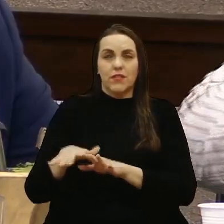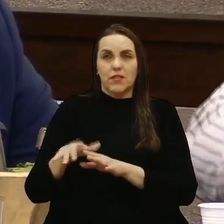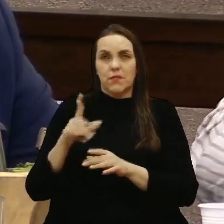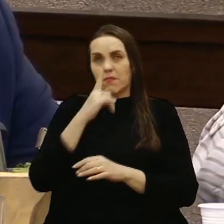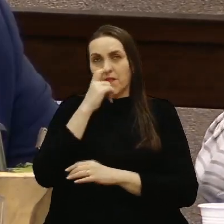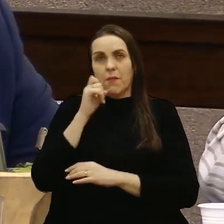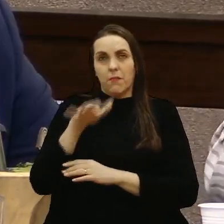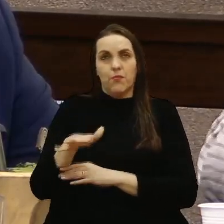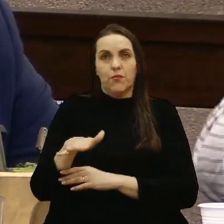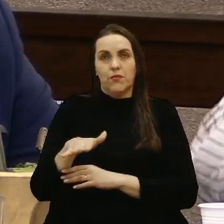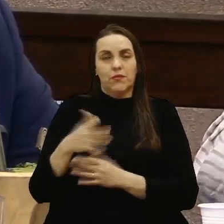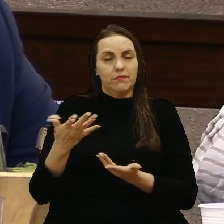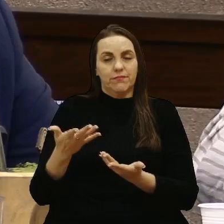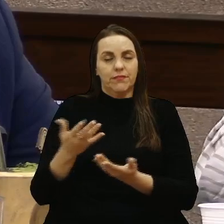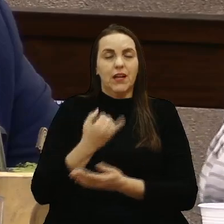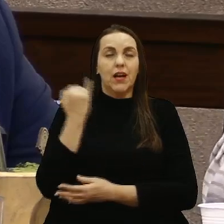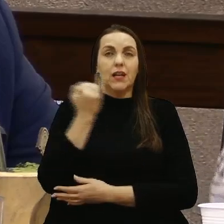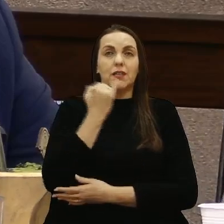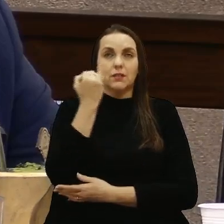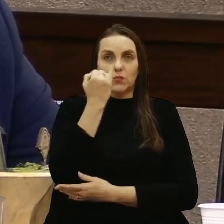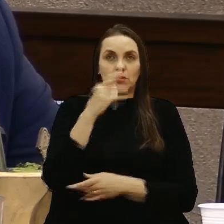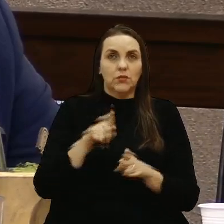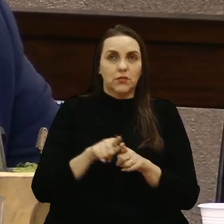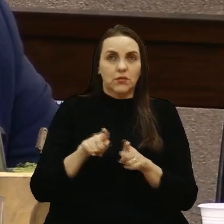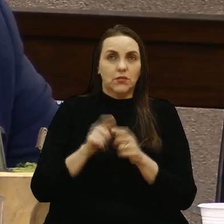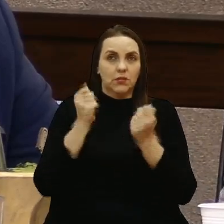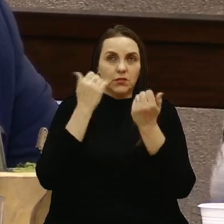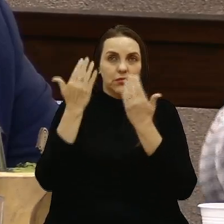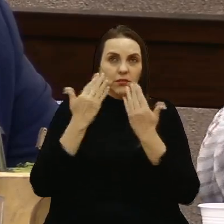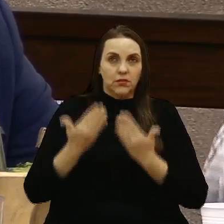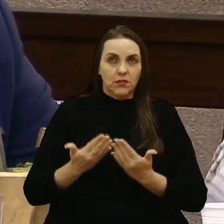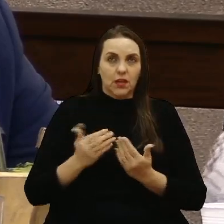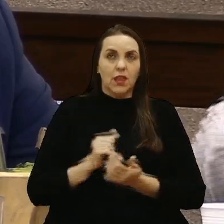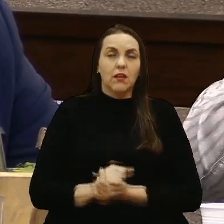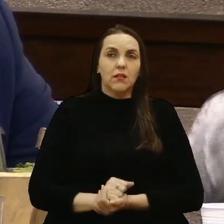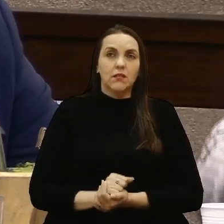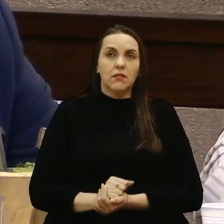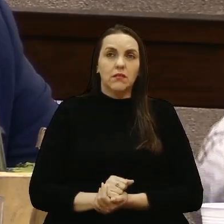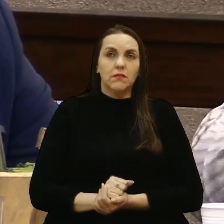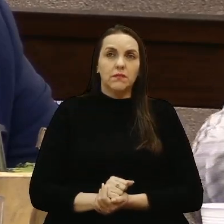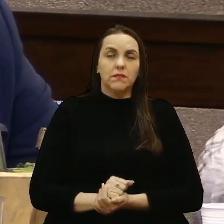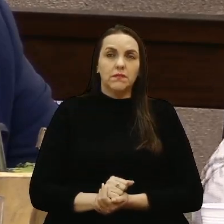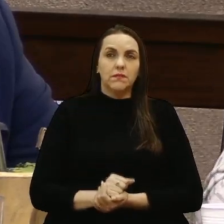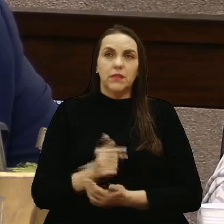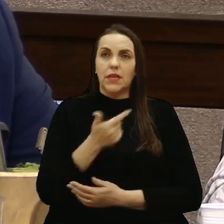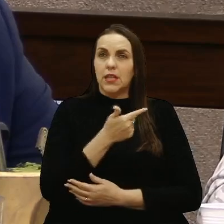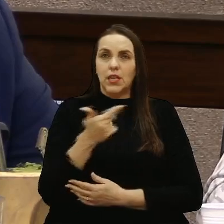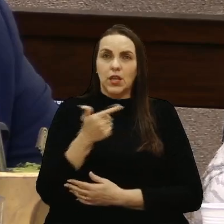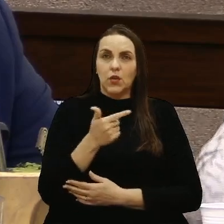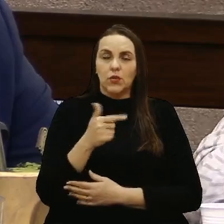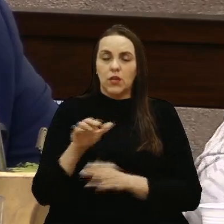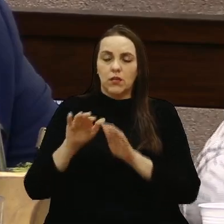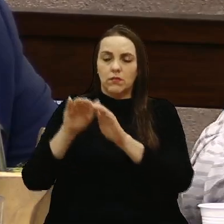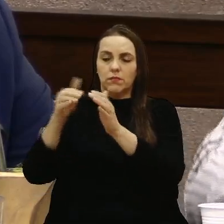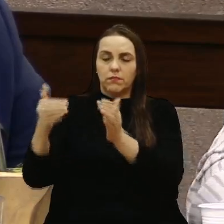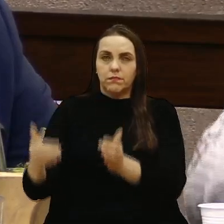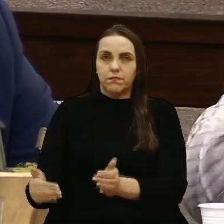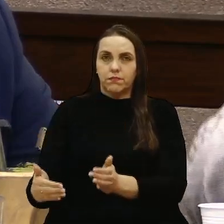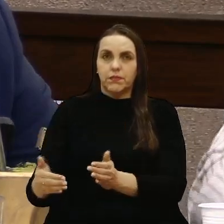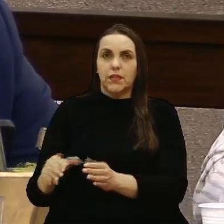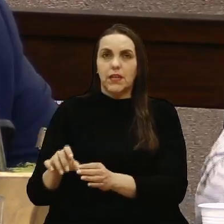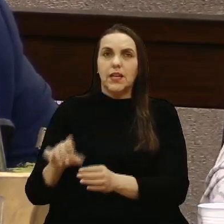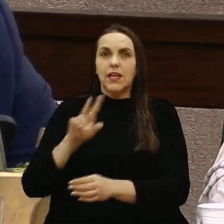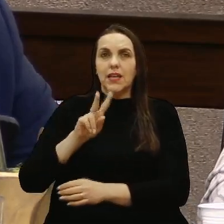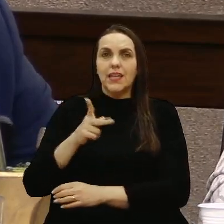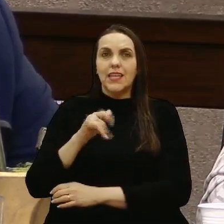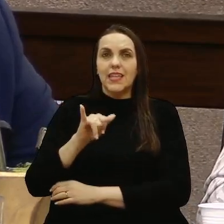outro ponto importantíssimo que nós temos que avaliar é o seguinte: não tem hidrante em todos os bairros de